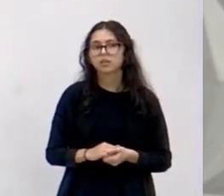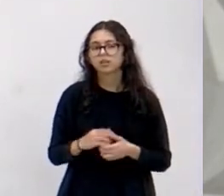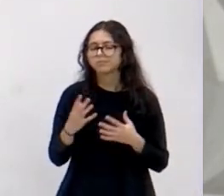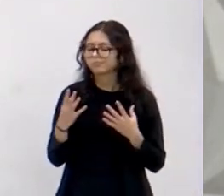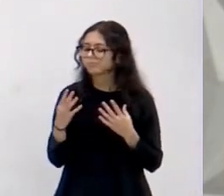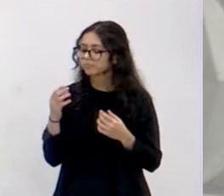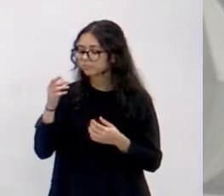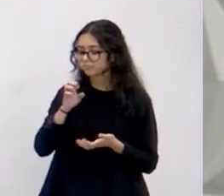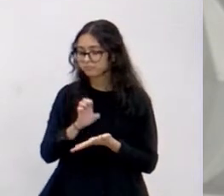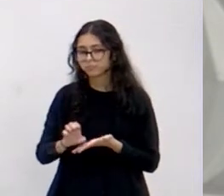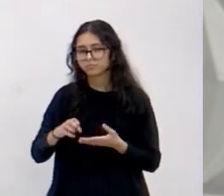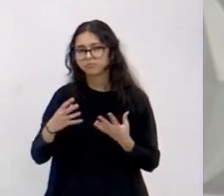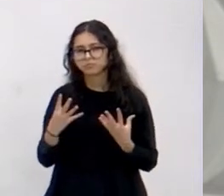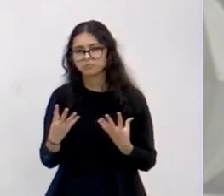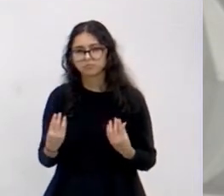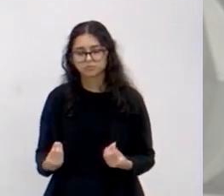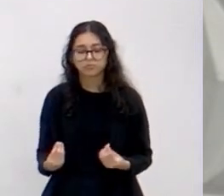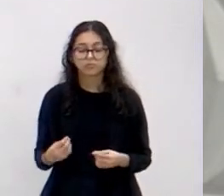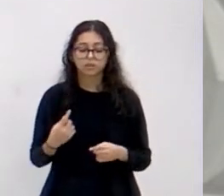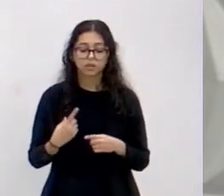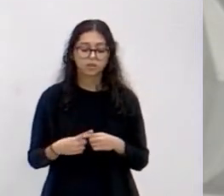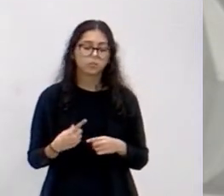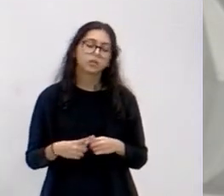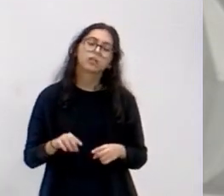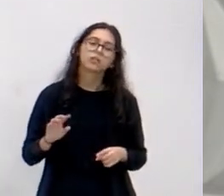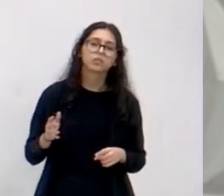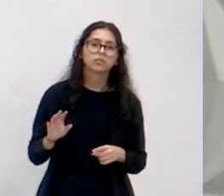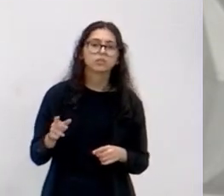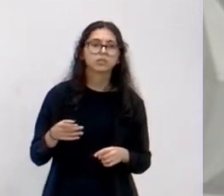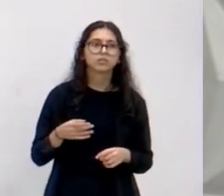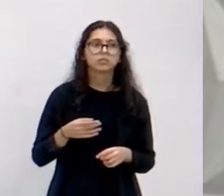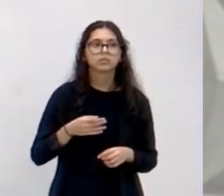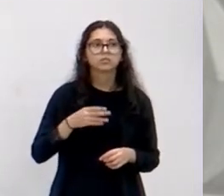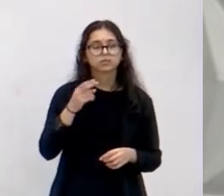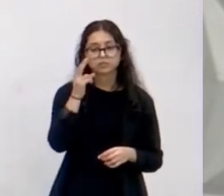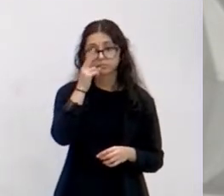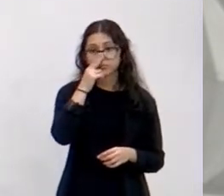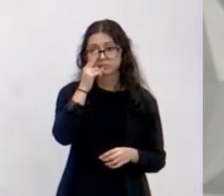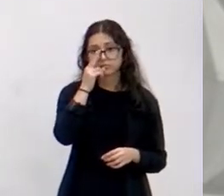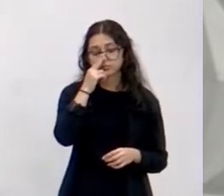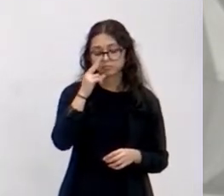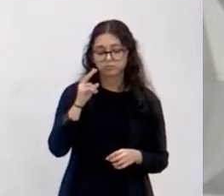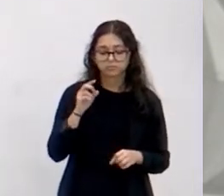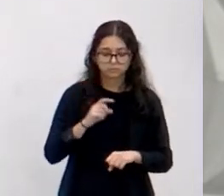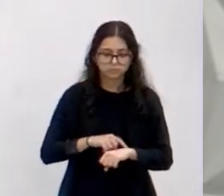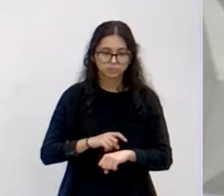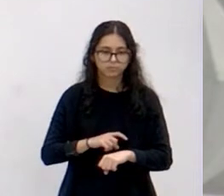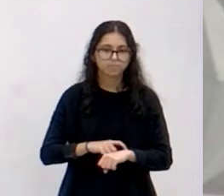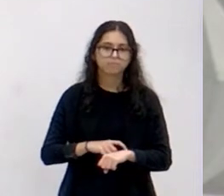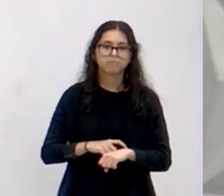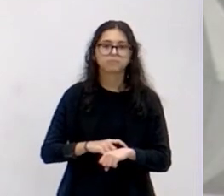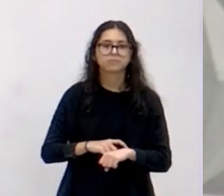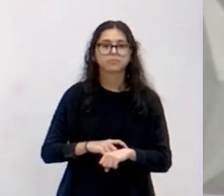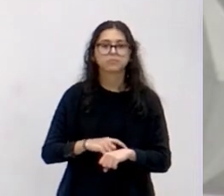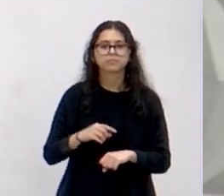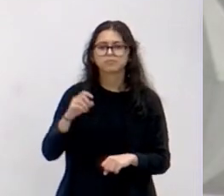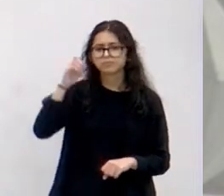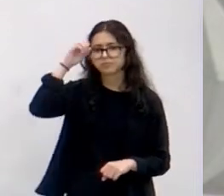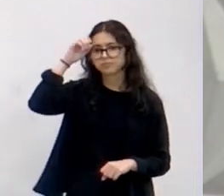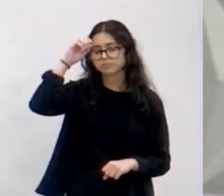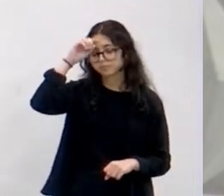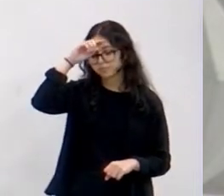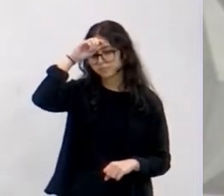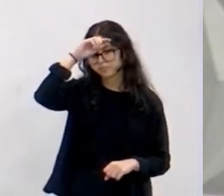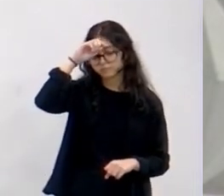provavelmente nos momentos mais frágeis do Cristão é o depois da vitória são os minutos e os